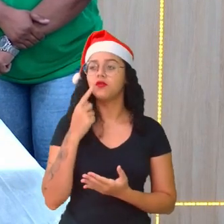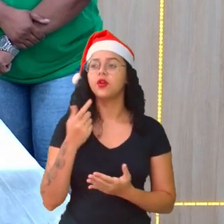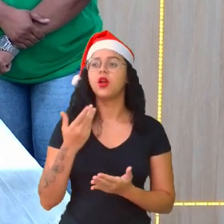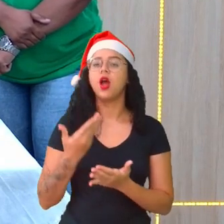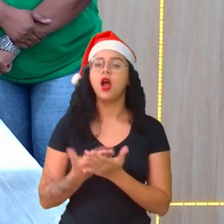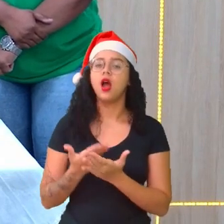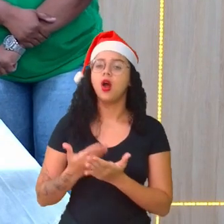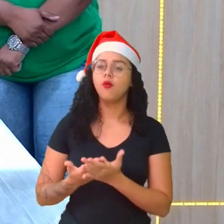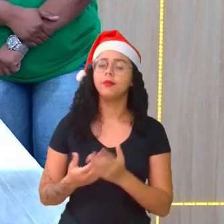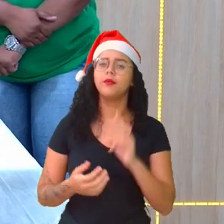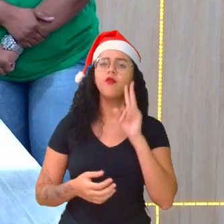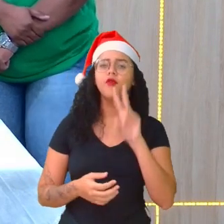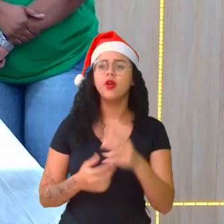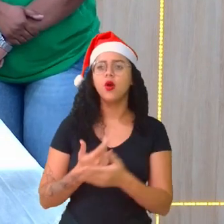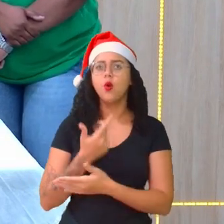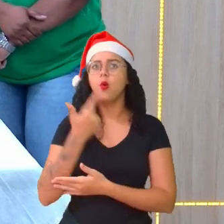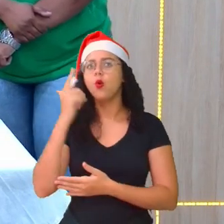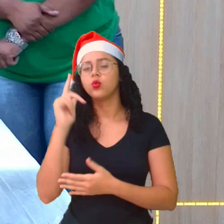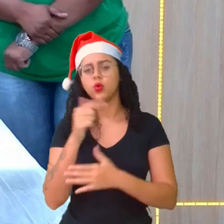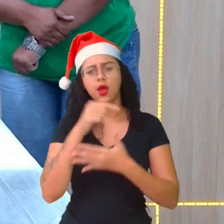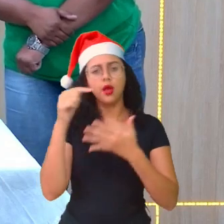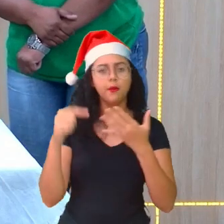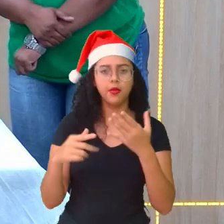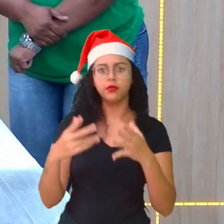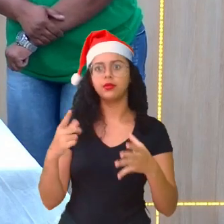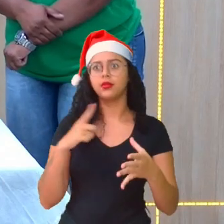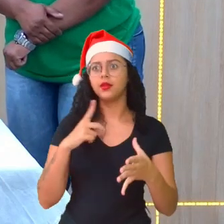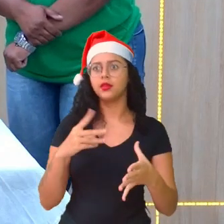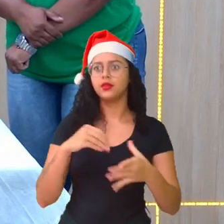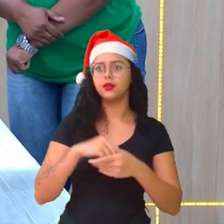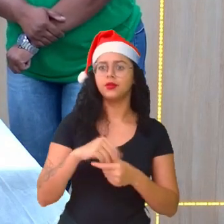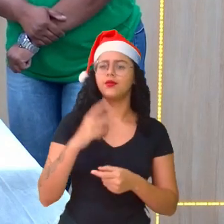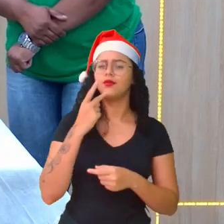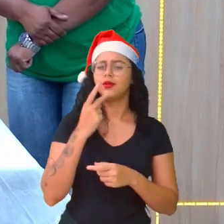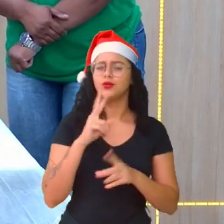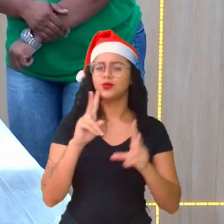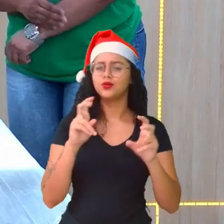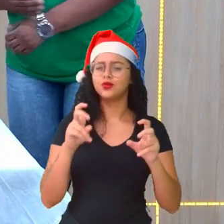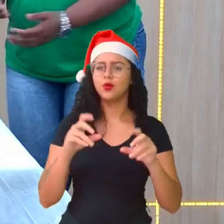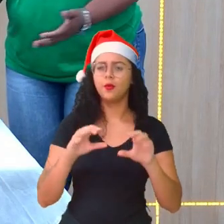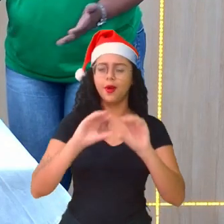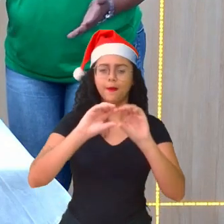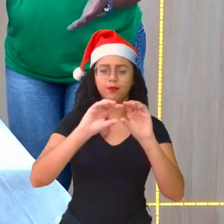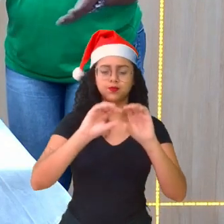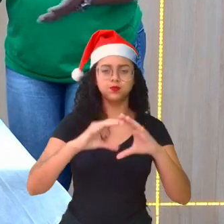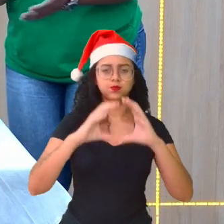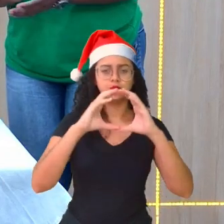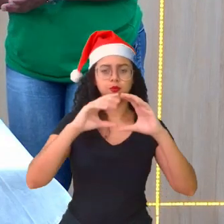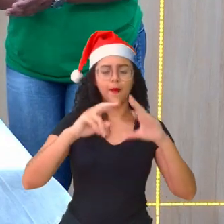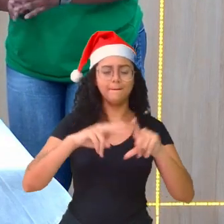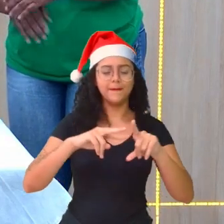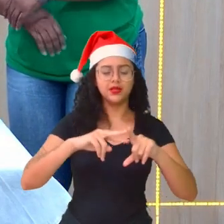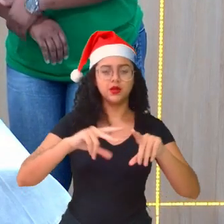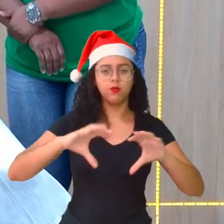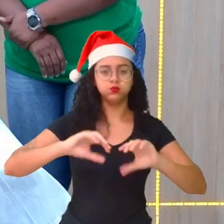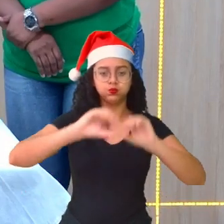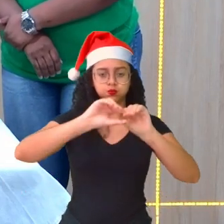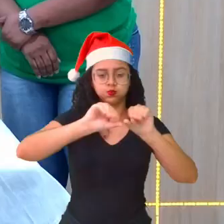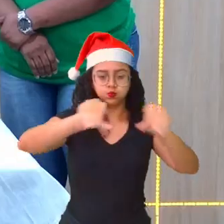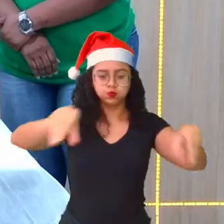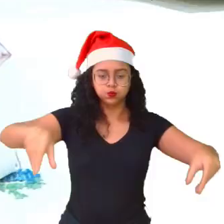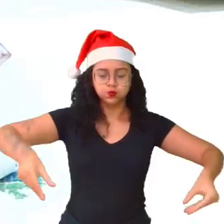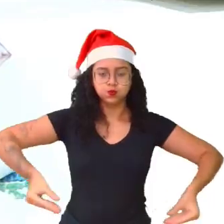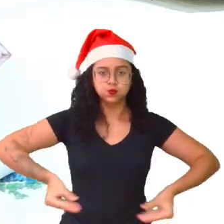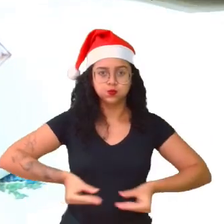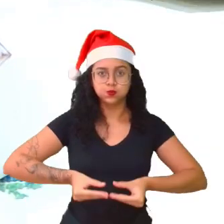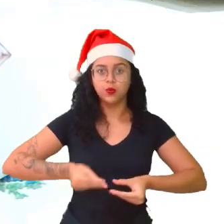aí ver muito outros bem elementos que compõem. Por exemplo, professora, quando a gente fala da borda da pizza, o que seria uma borda? Será que é gostoso? Tem umas que vem com